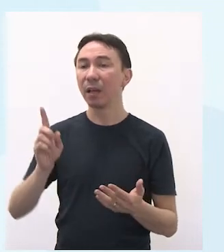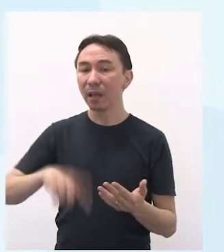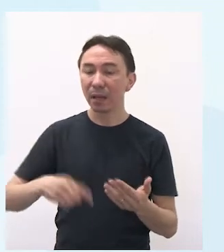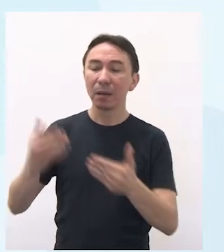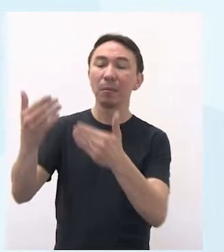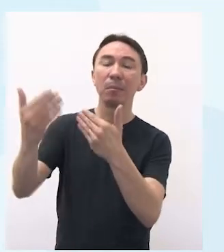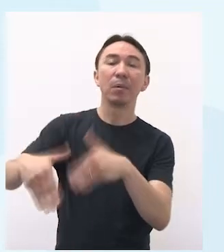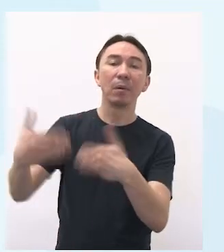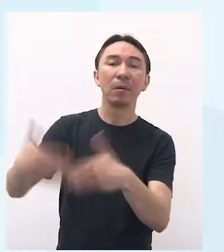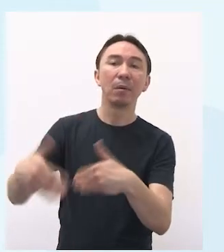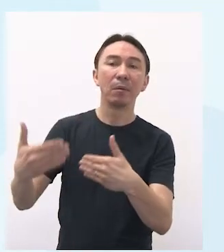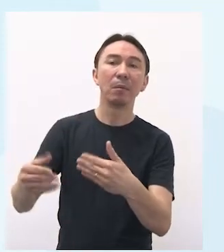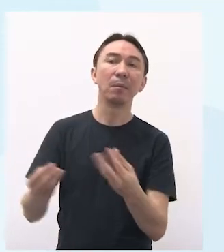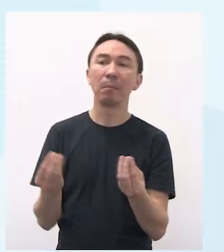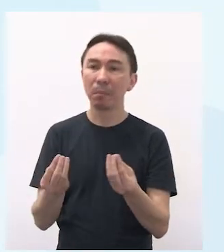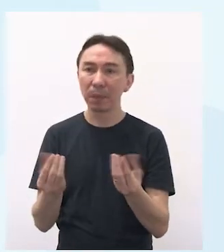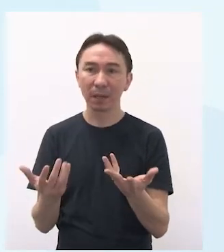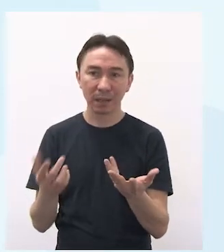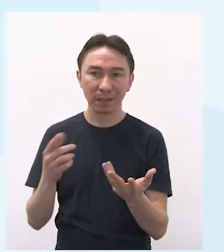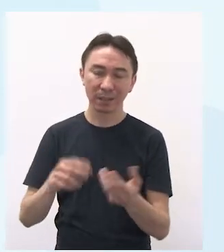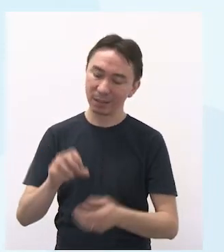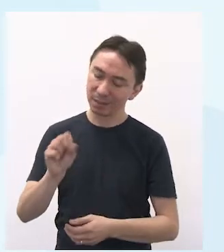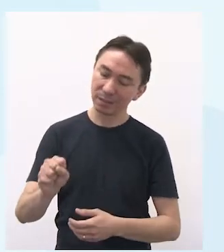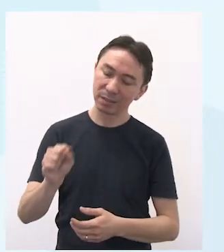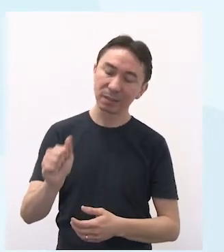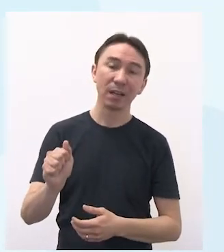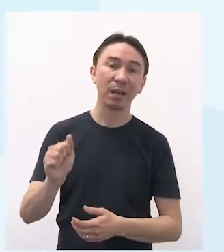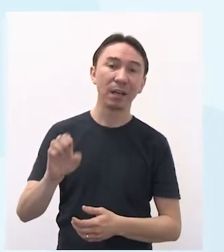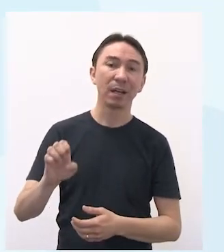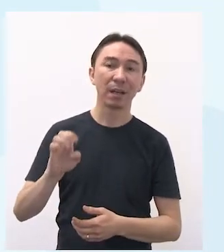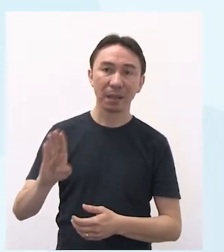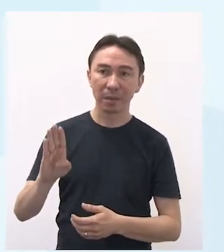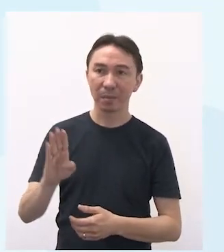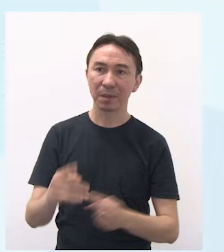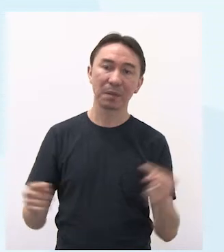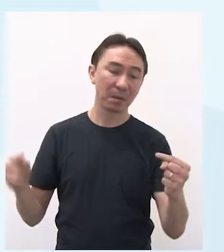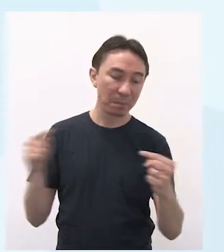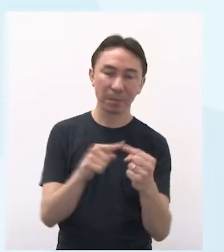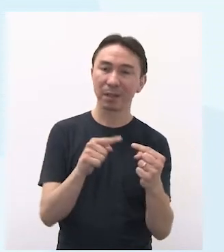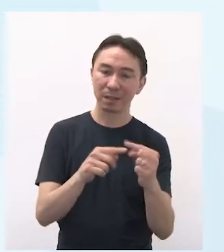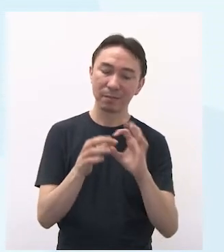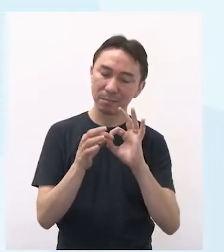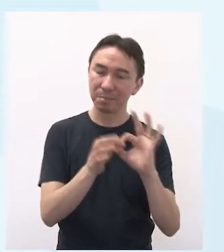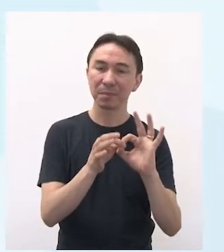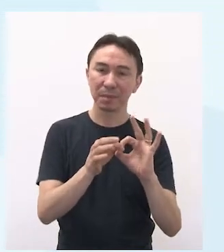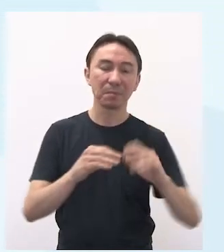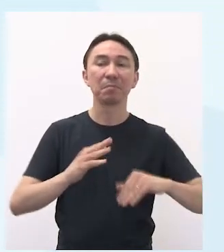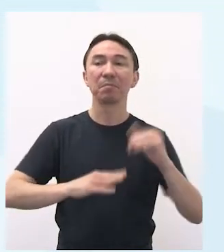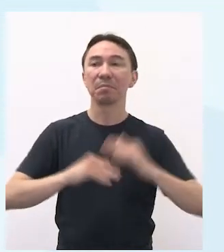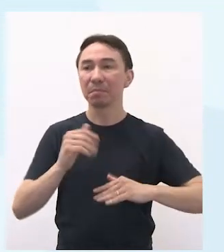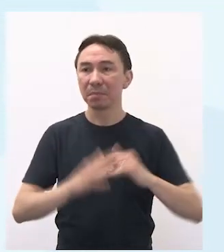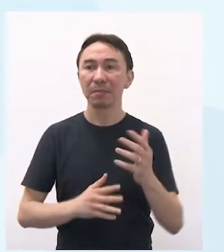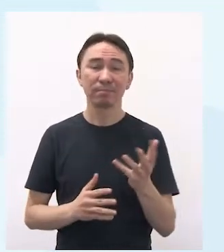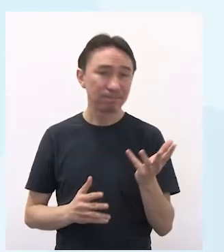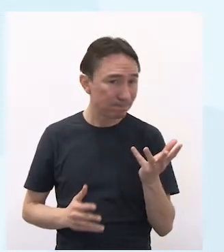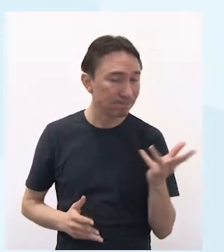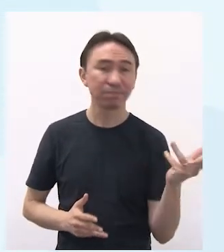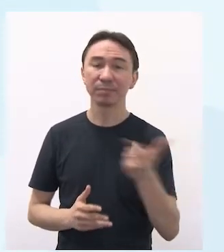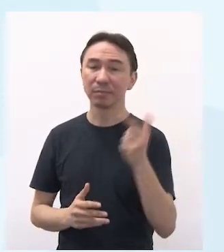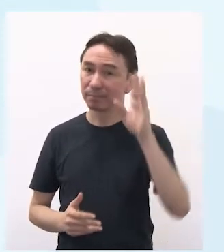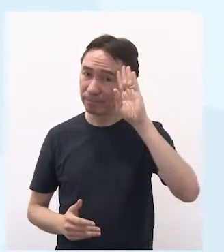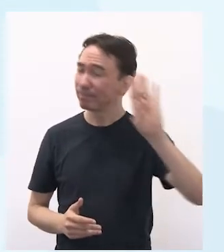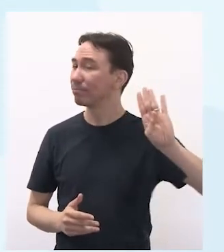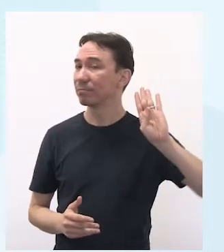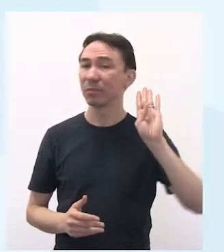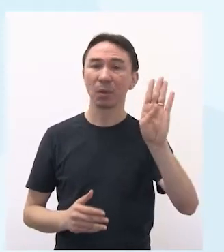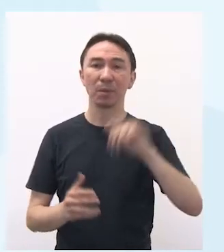da matriz do SAEB com as habilidades essenciais. Então, nós vamos falar um pouquinho sobre a portaria SAEB 2021,